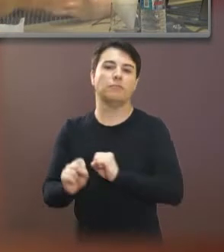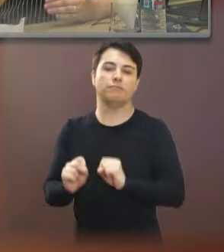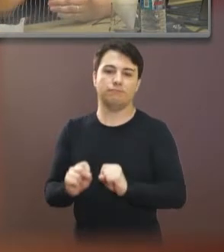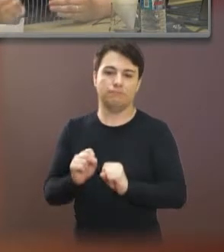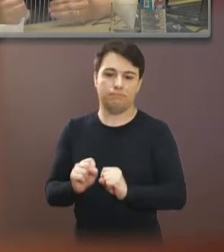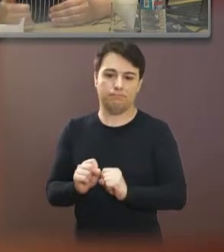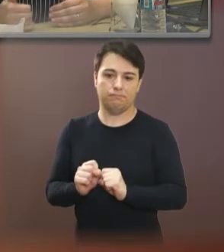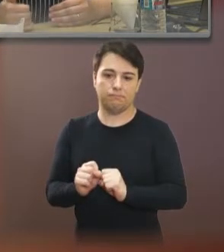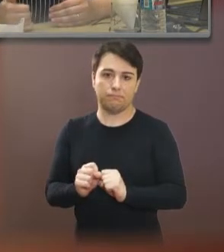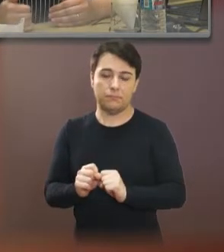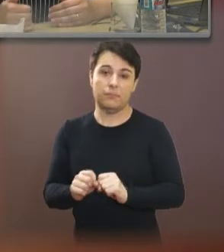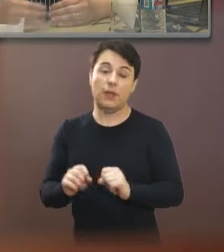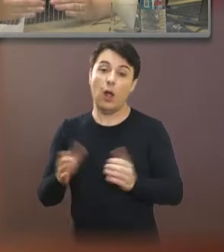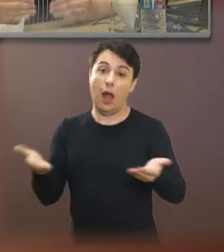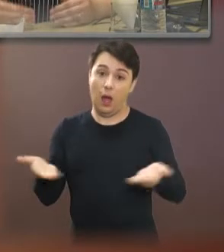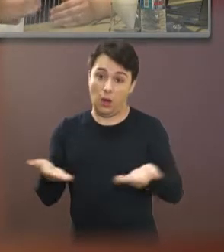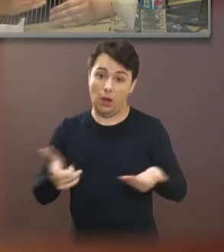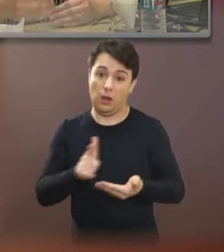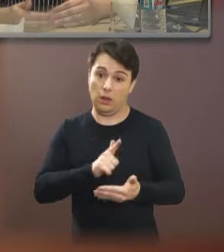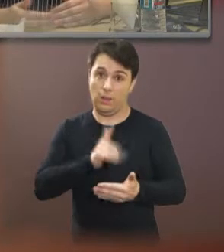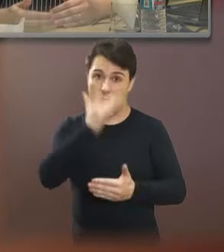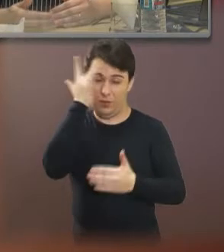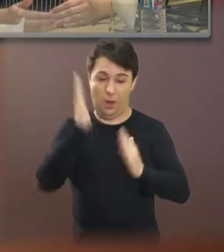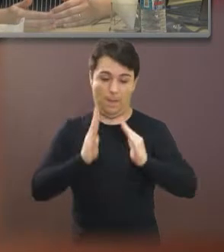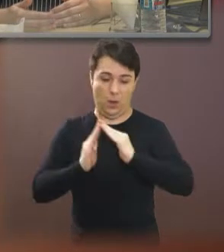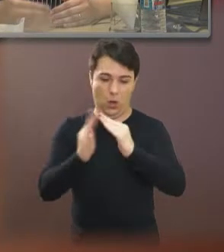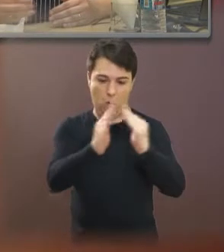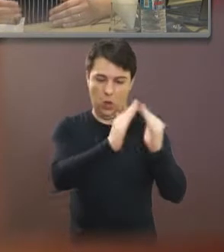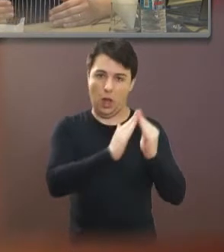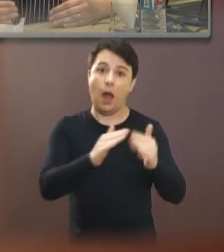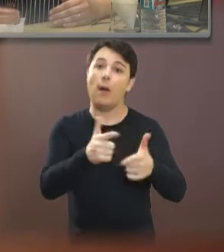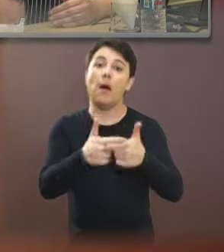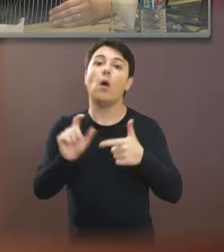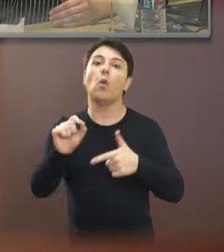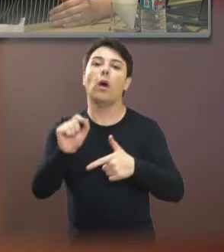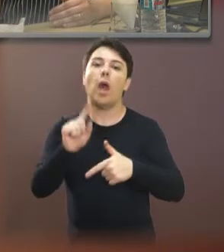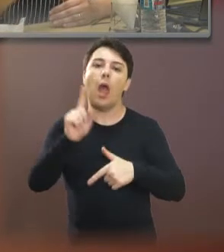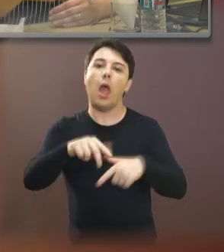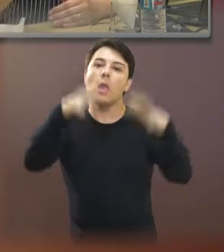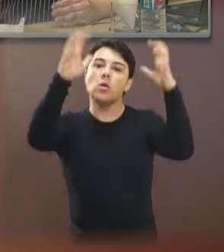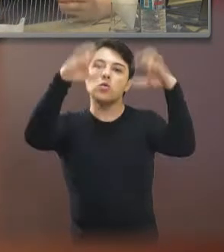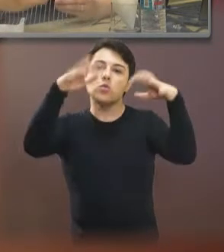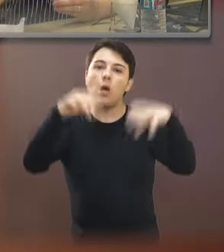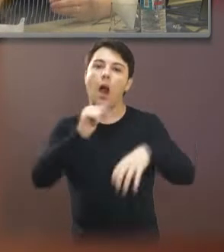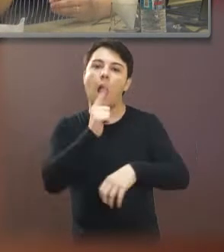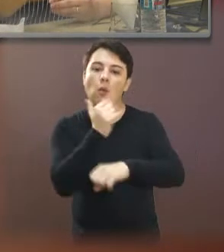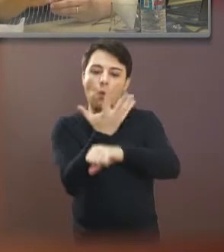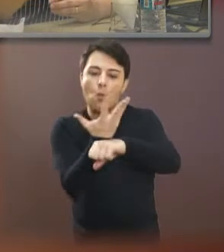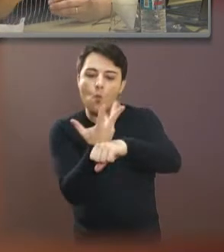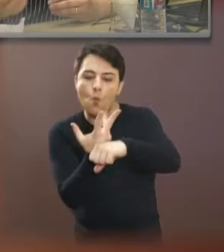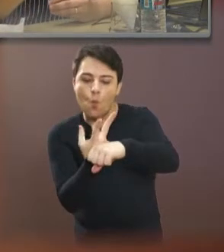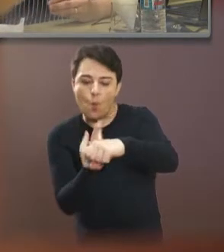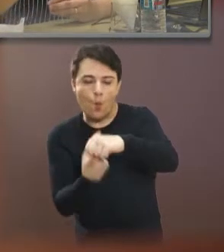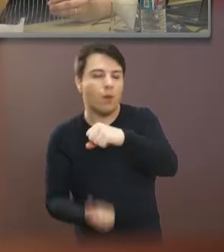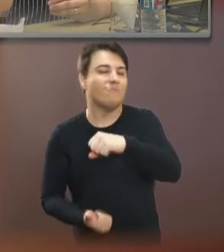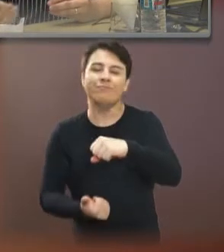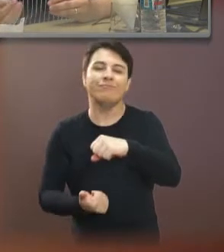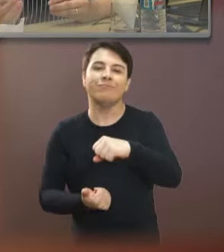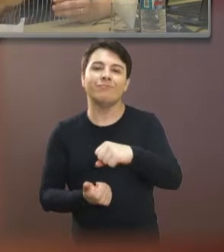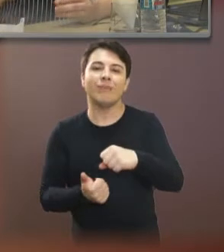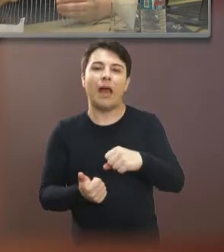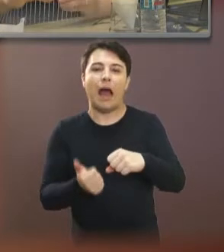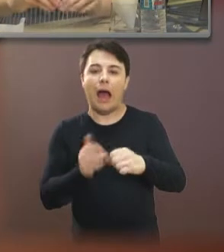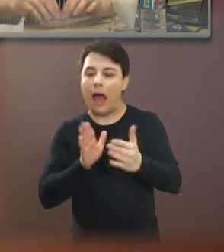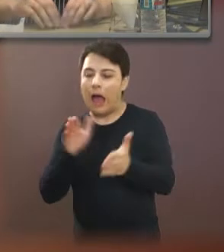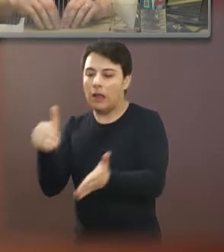lado, onde já está urbanizado, existe um problema de drenagem e existe um problema do escoamento dessa drenagem para os